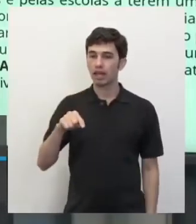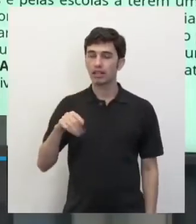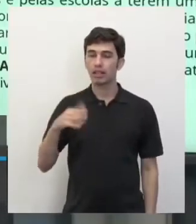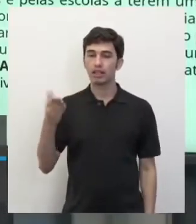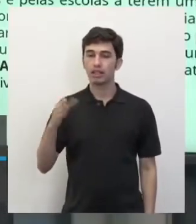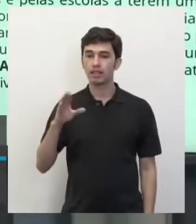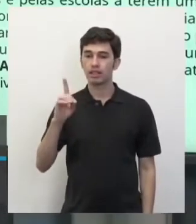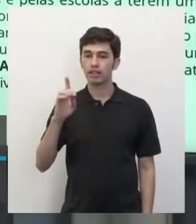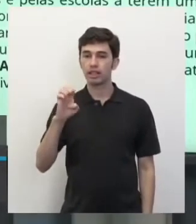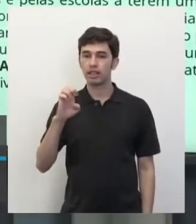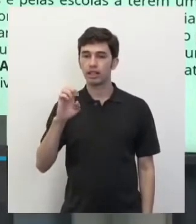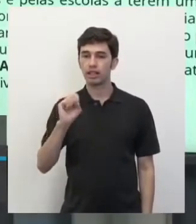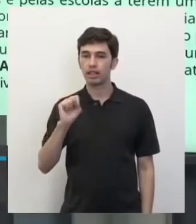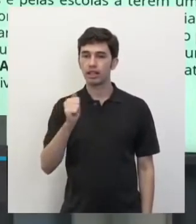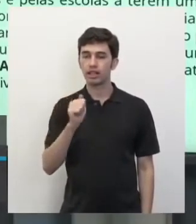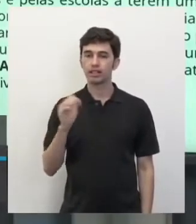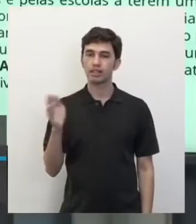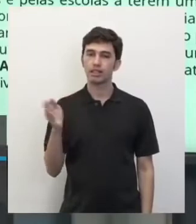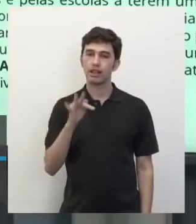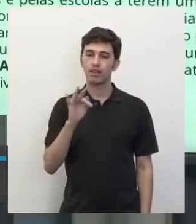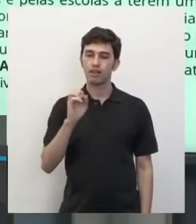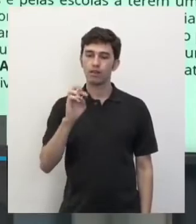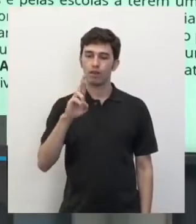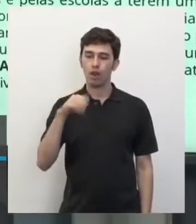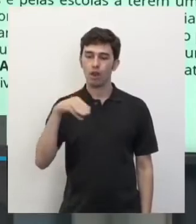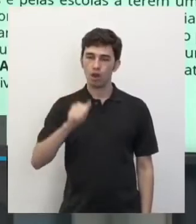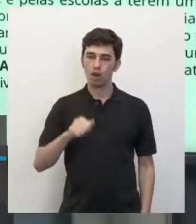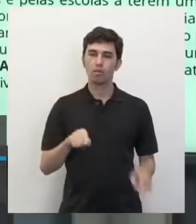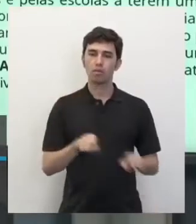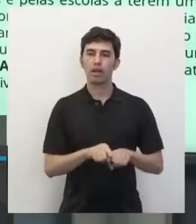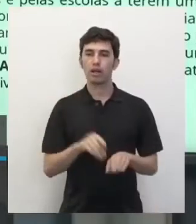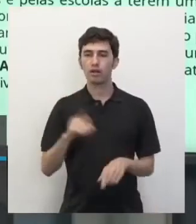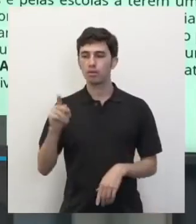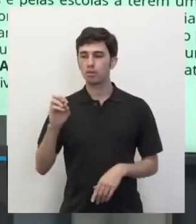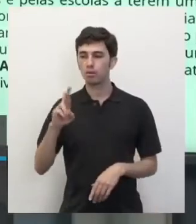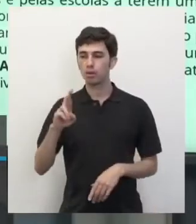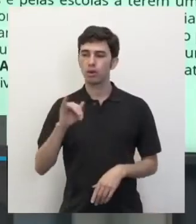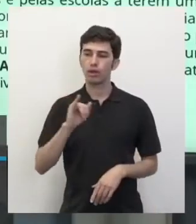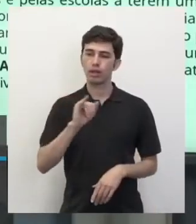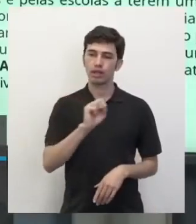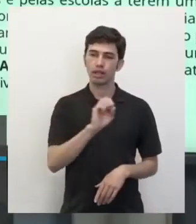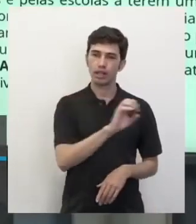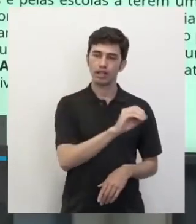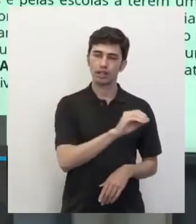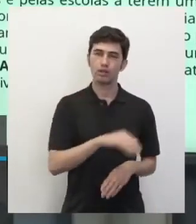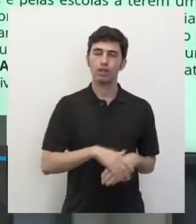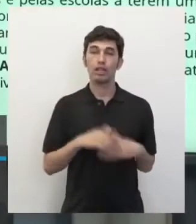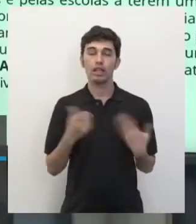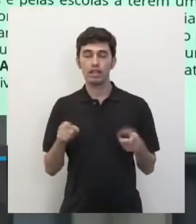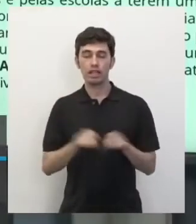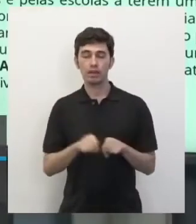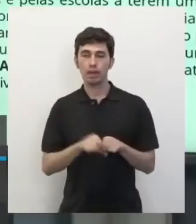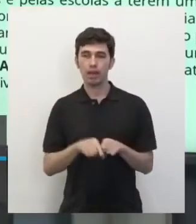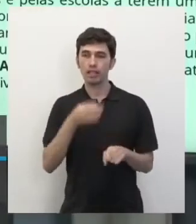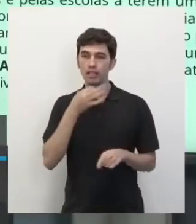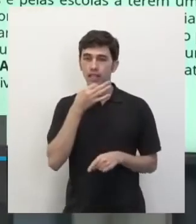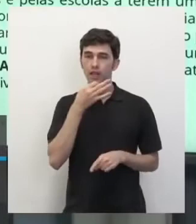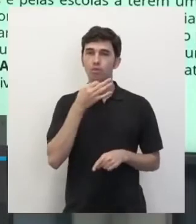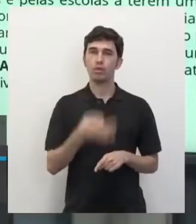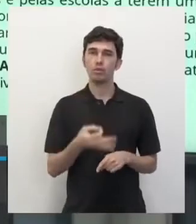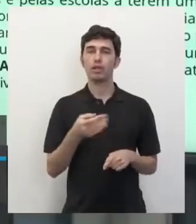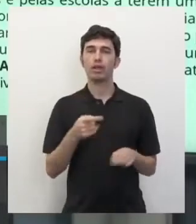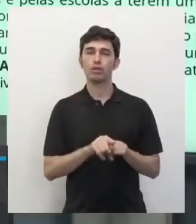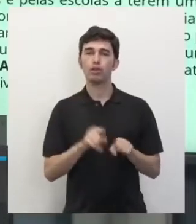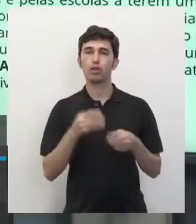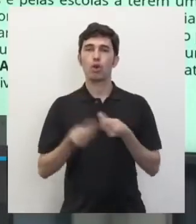deem algumas dicas assim, importantíssimas, que dão sugestões do que fazer para não acabar, ou pelo menos diminuir essa questão